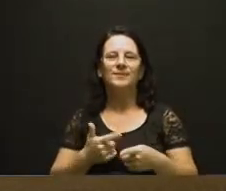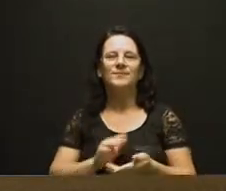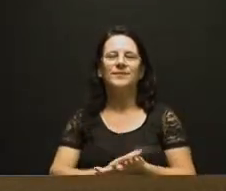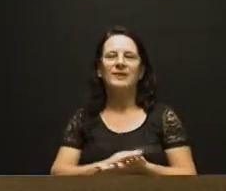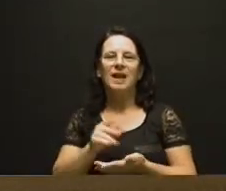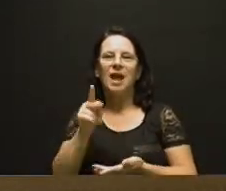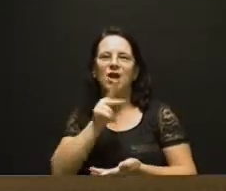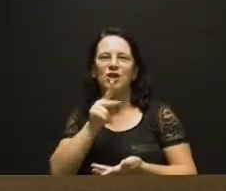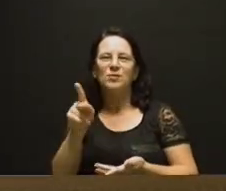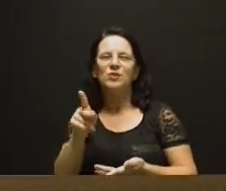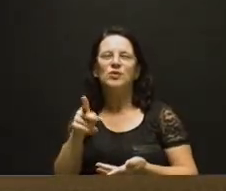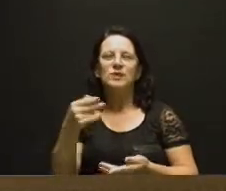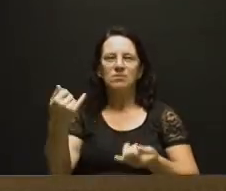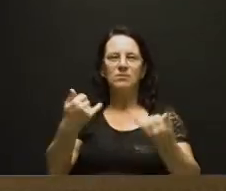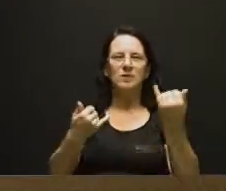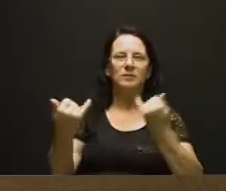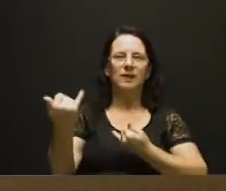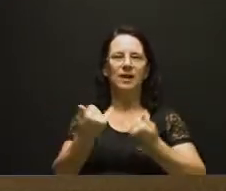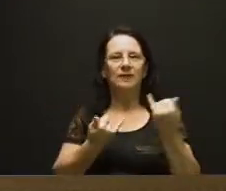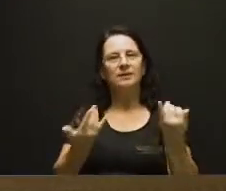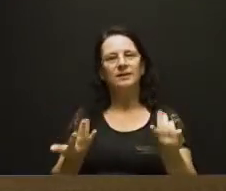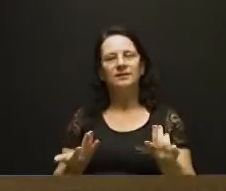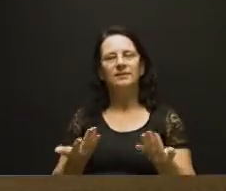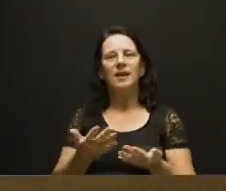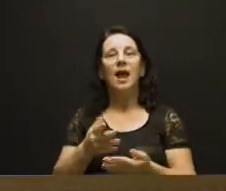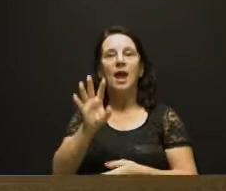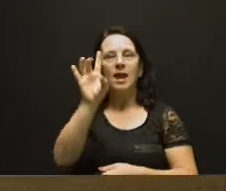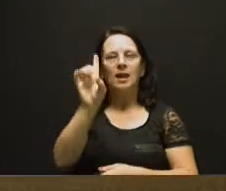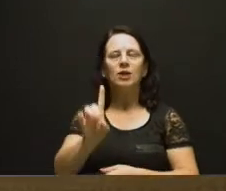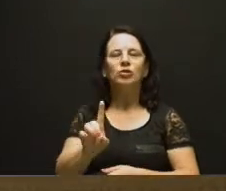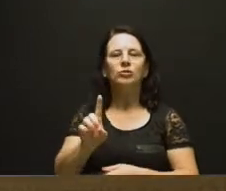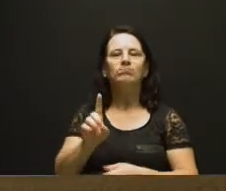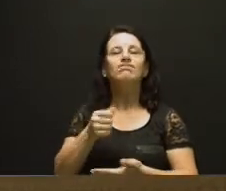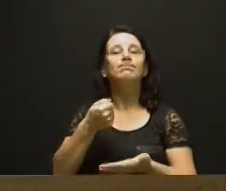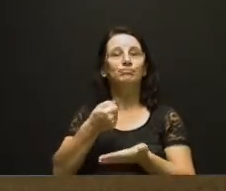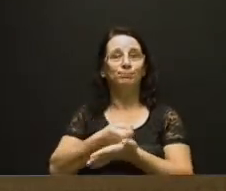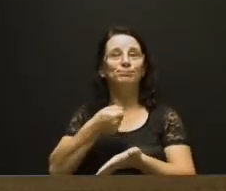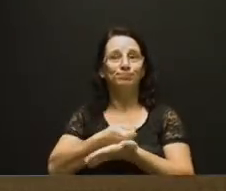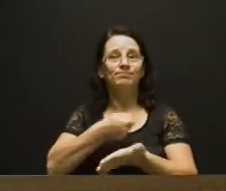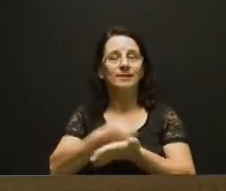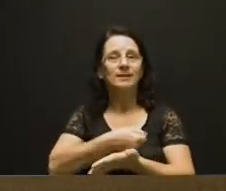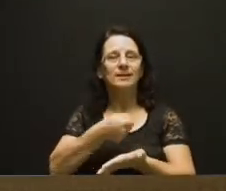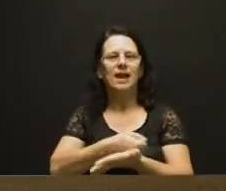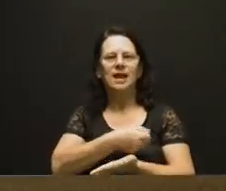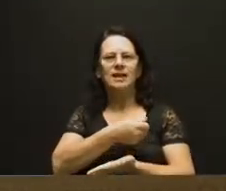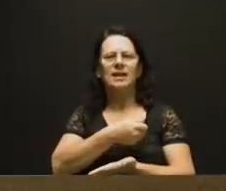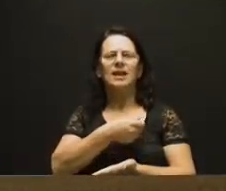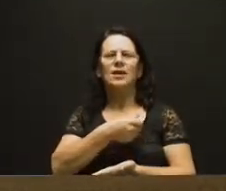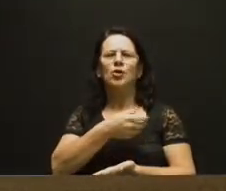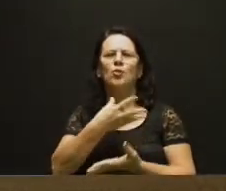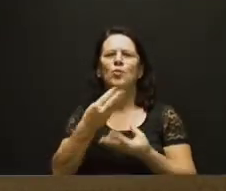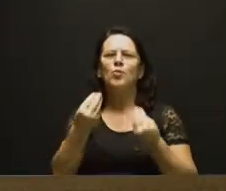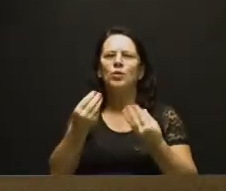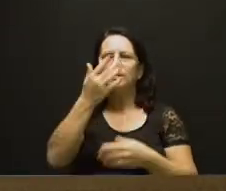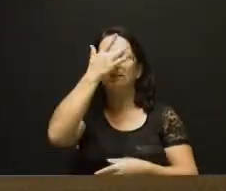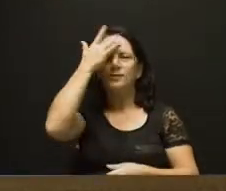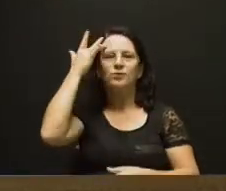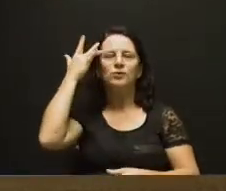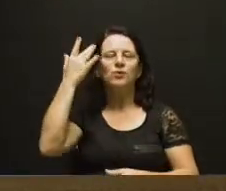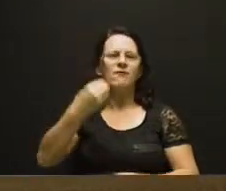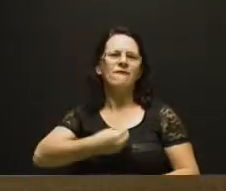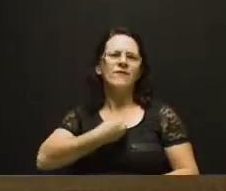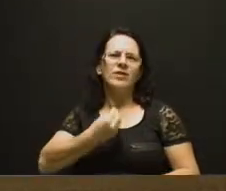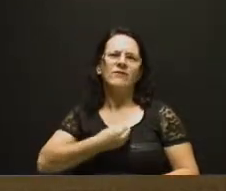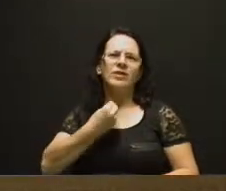professores sempre dizia olha é uma direita ser perseguido e muito que persegue a vida inteira e não têm acesso à